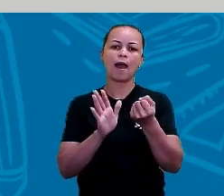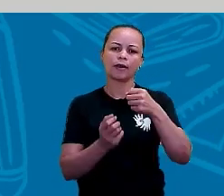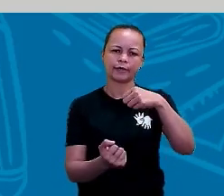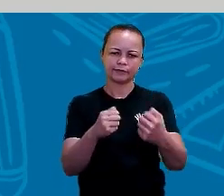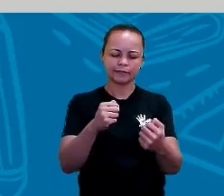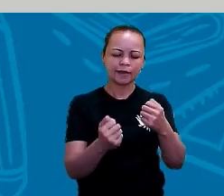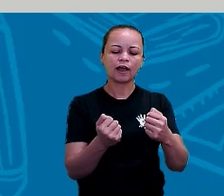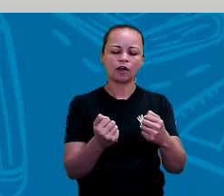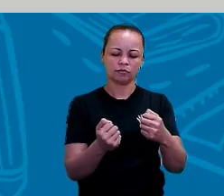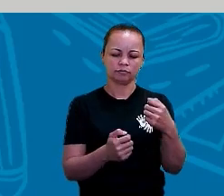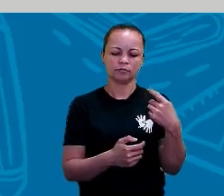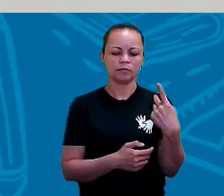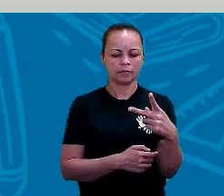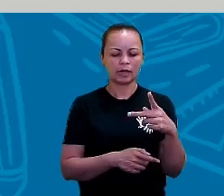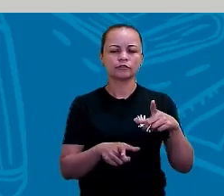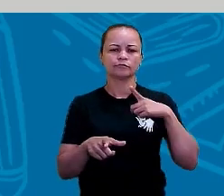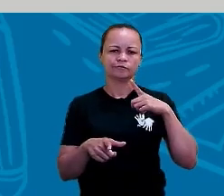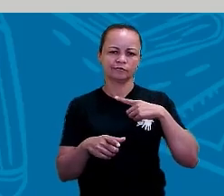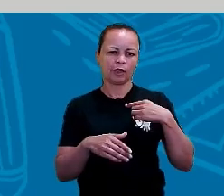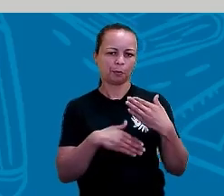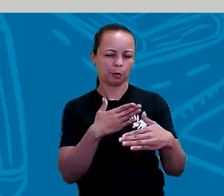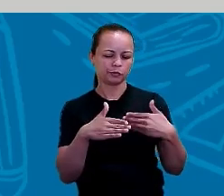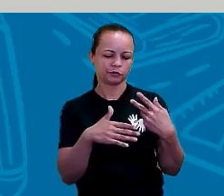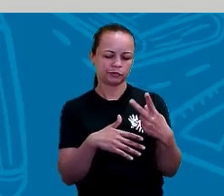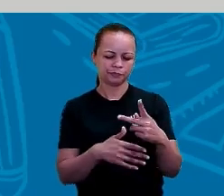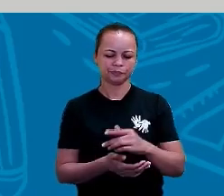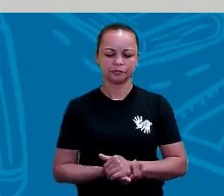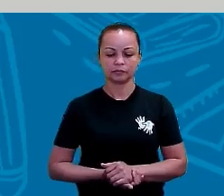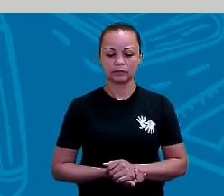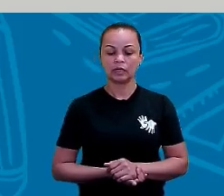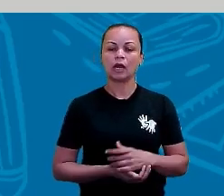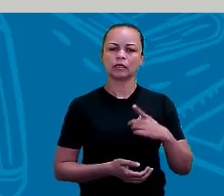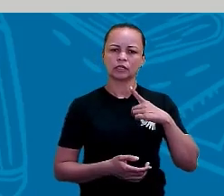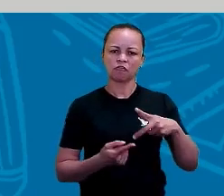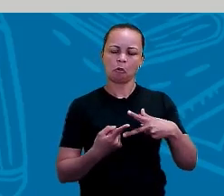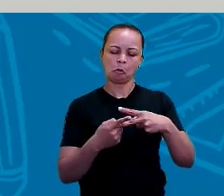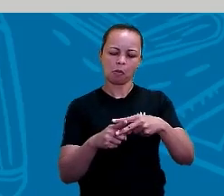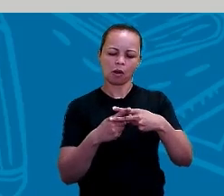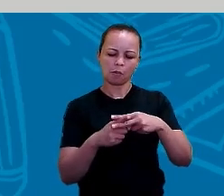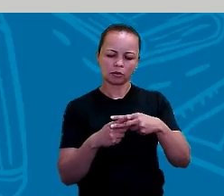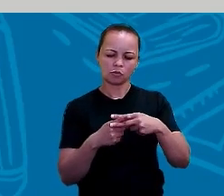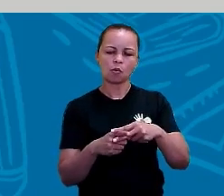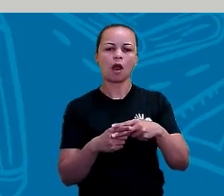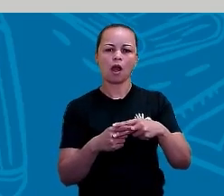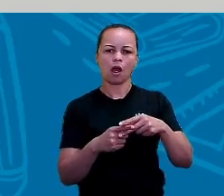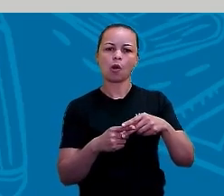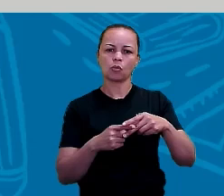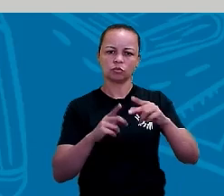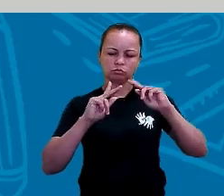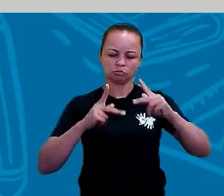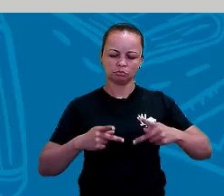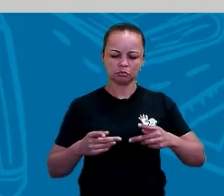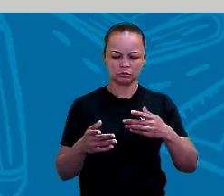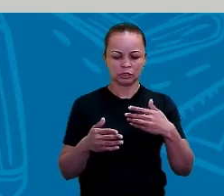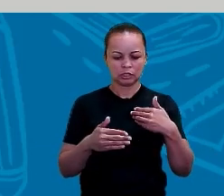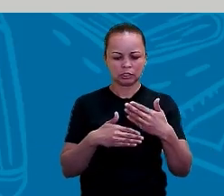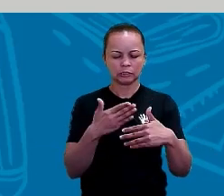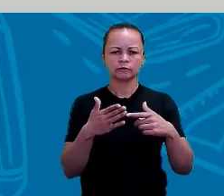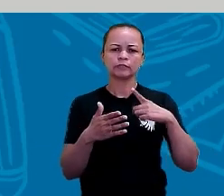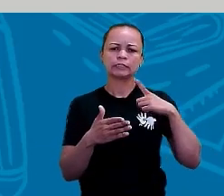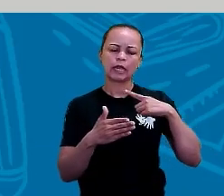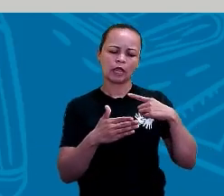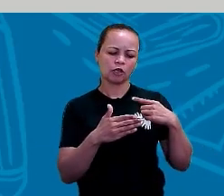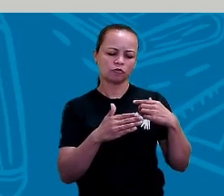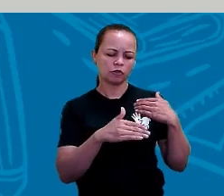de produção aí. E conciliou a execução manual de automação. No volvismo, há um grande investimento